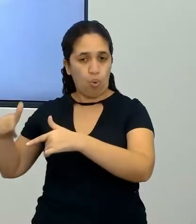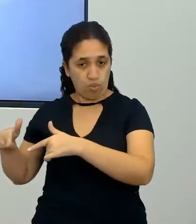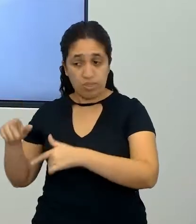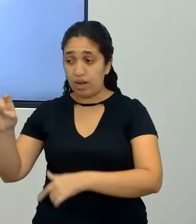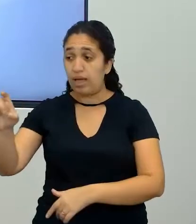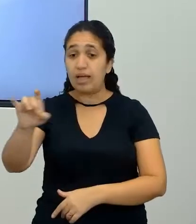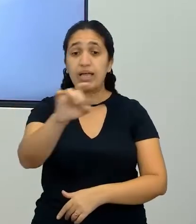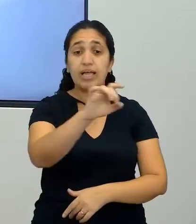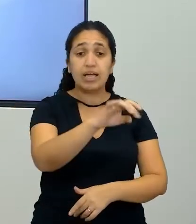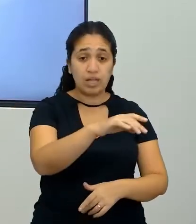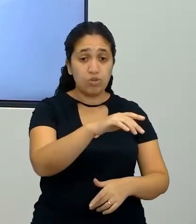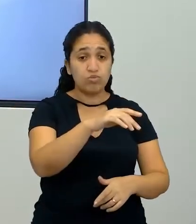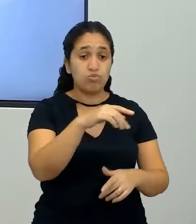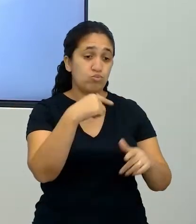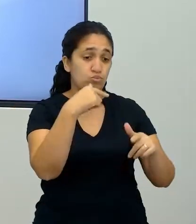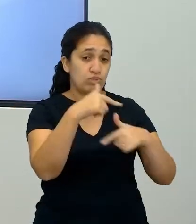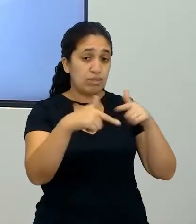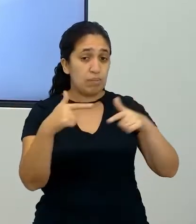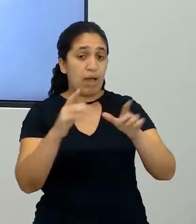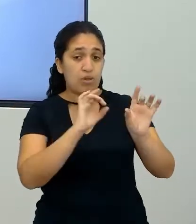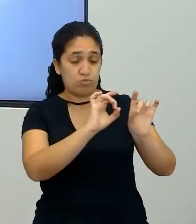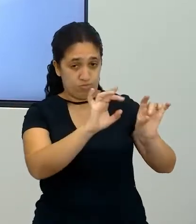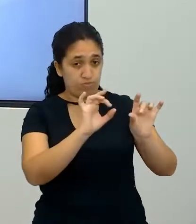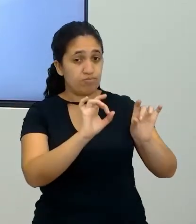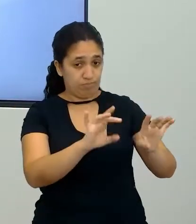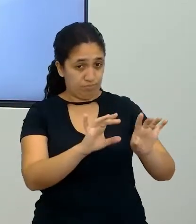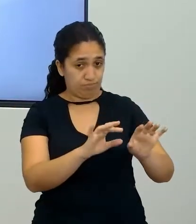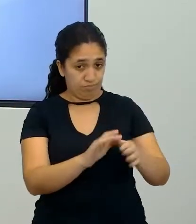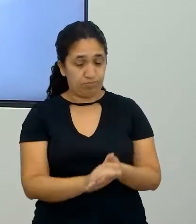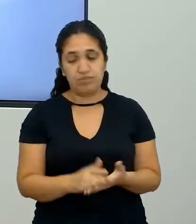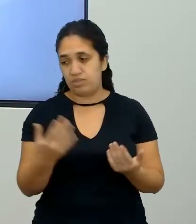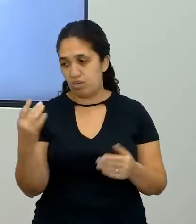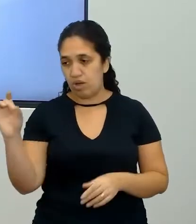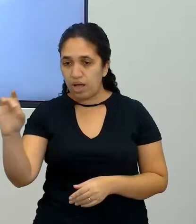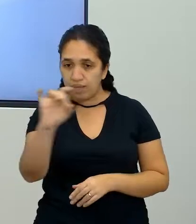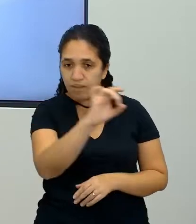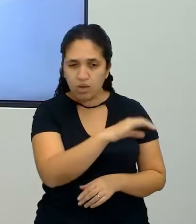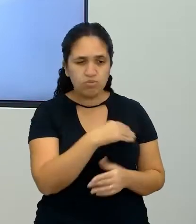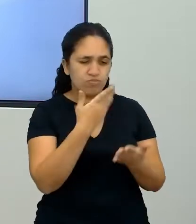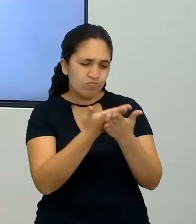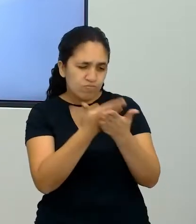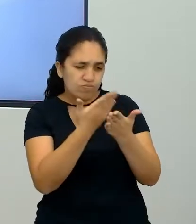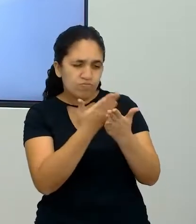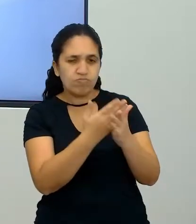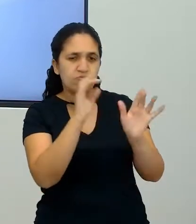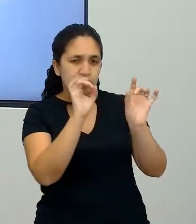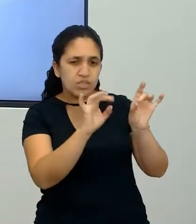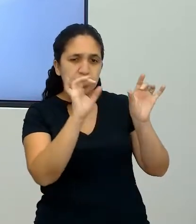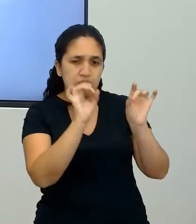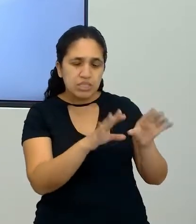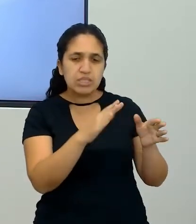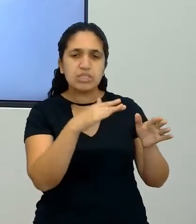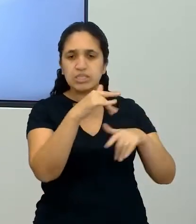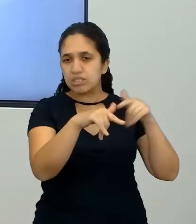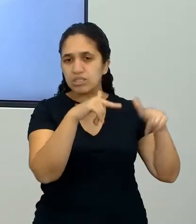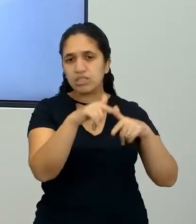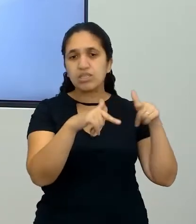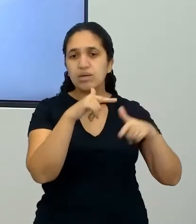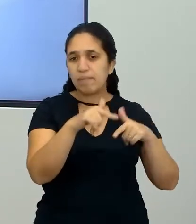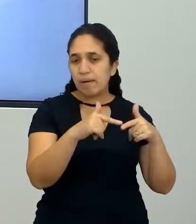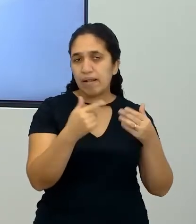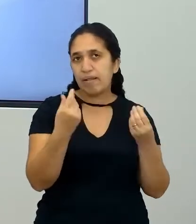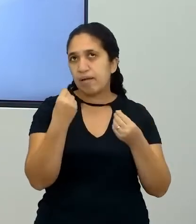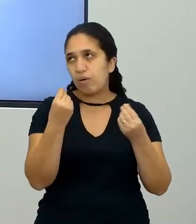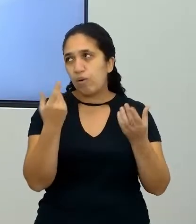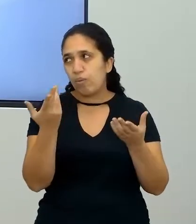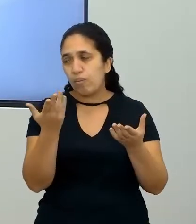delas exerce um trabalho especializado. Então, na medida em que cada uma se especializa num trabalho, isso é como se